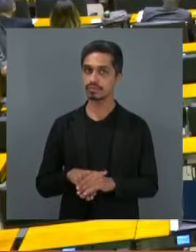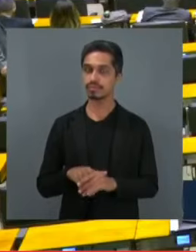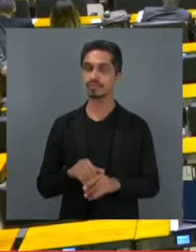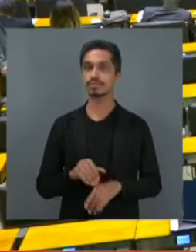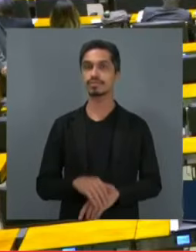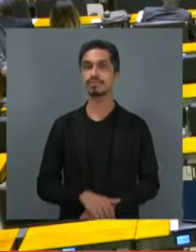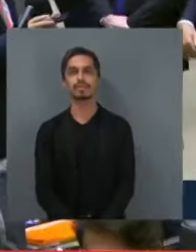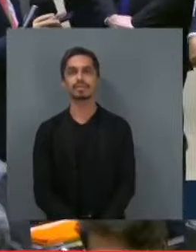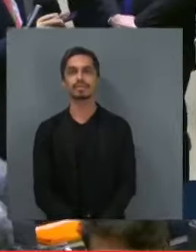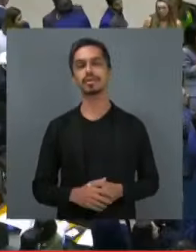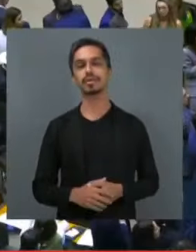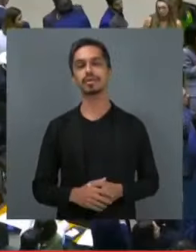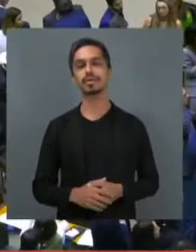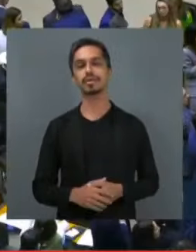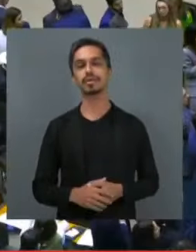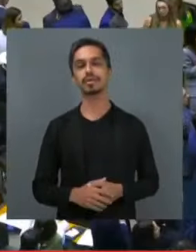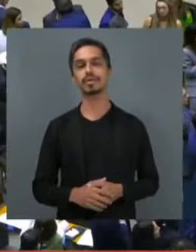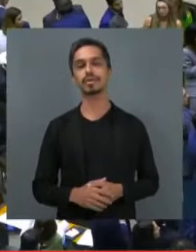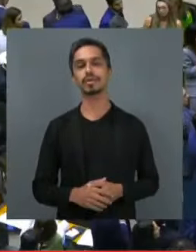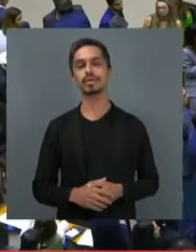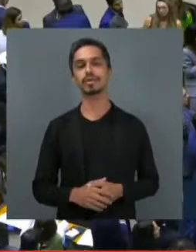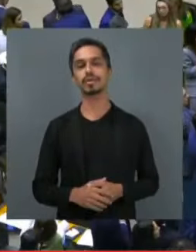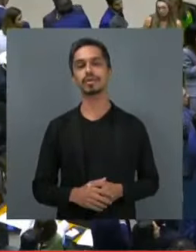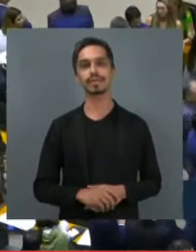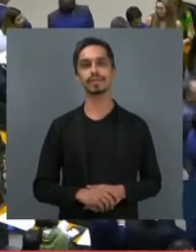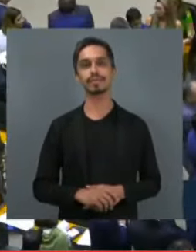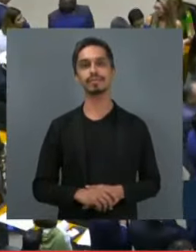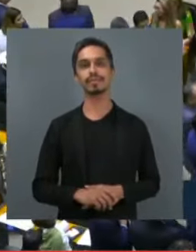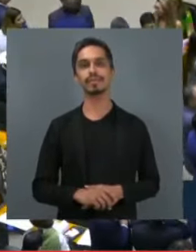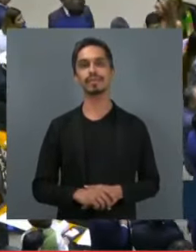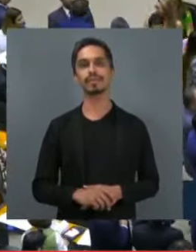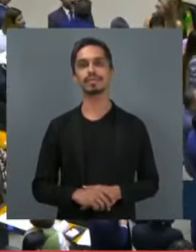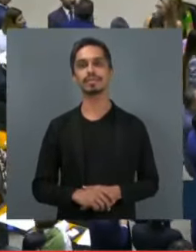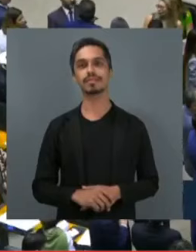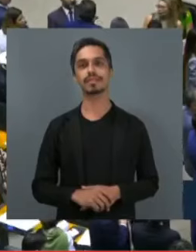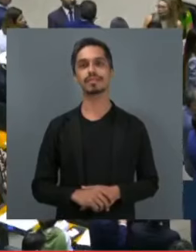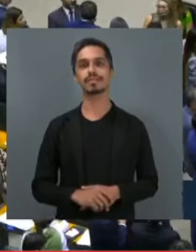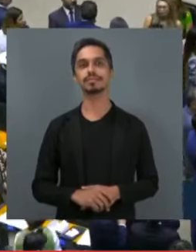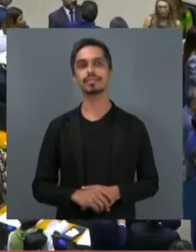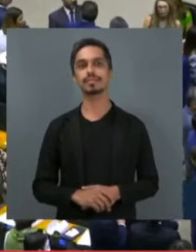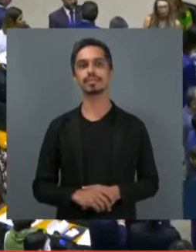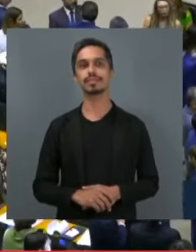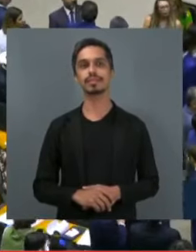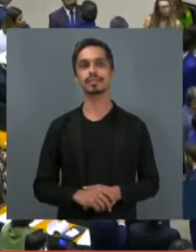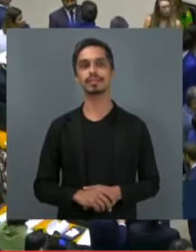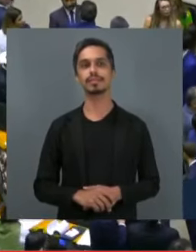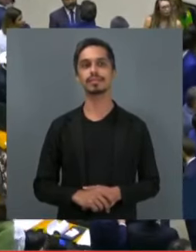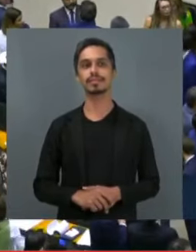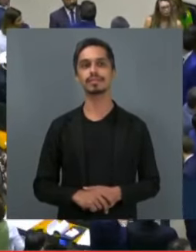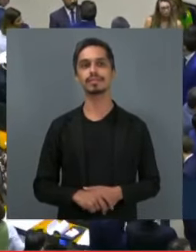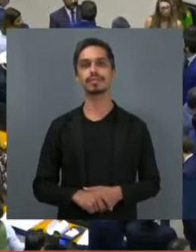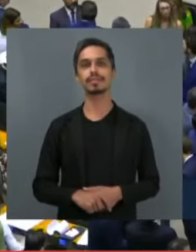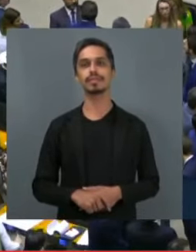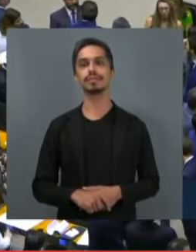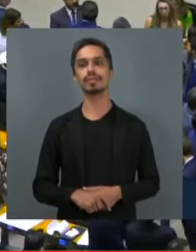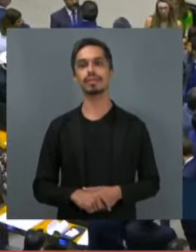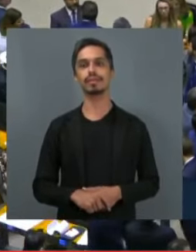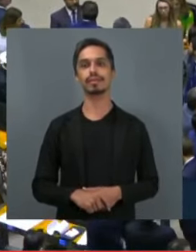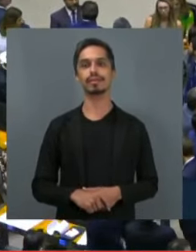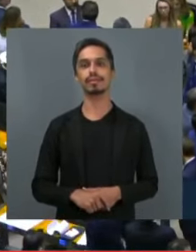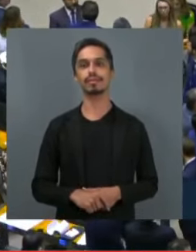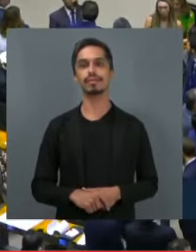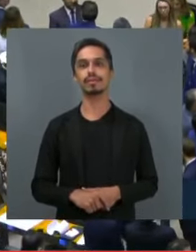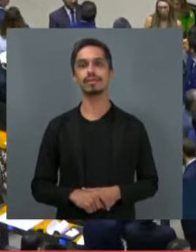do governo não foi capaz de reverter no Congresso Nacional a gente falou mais cedo a a Débora